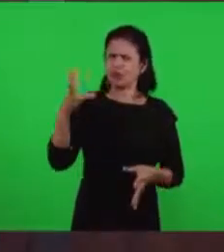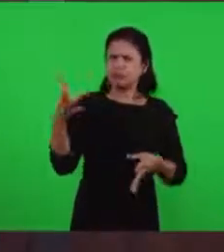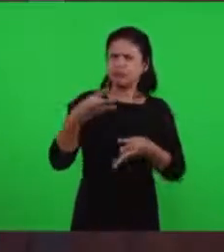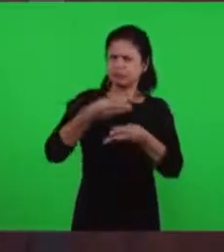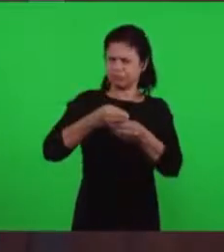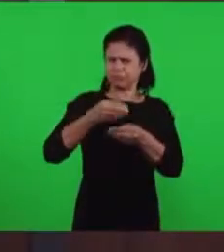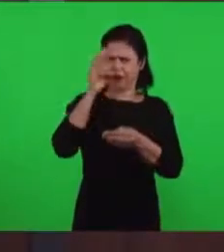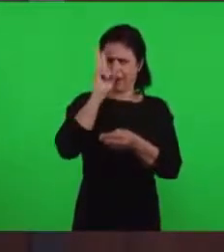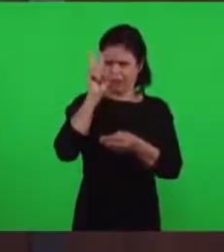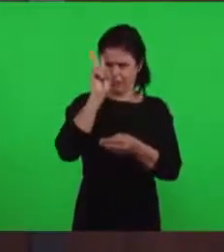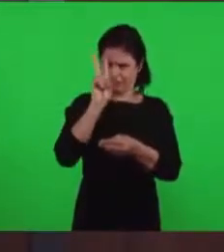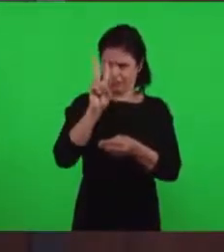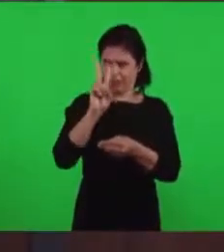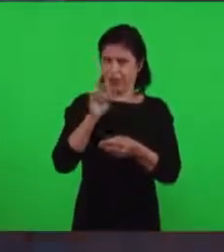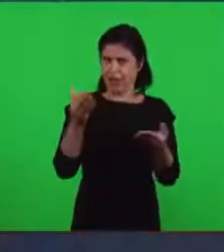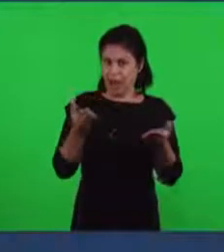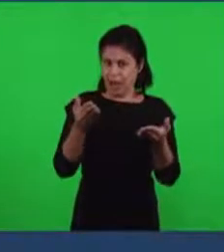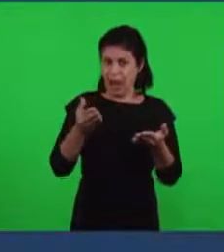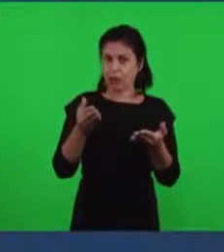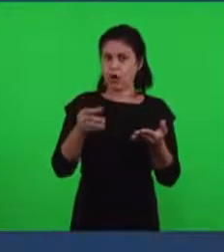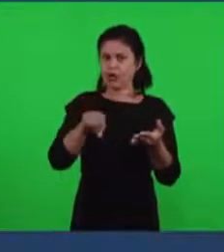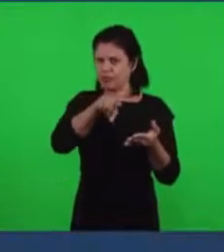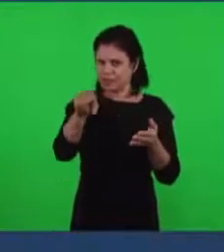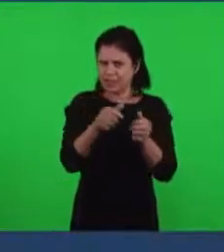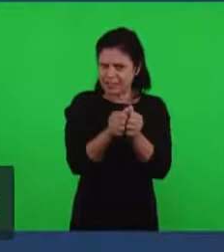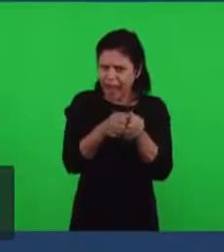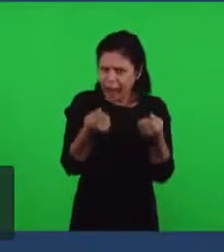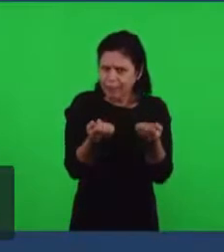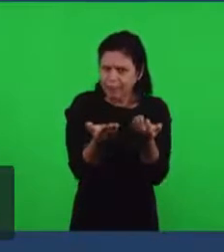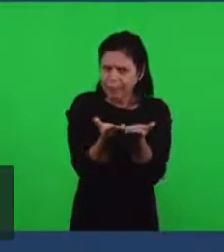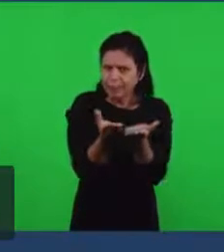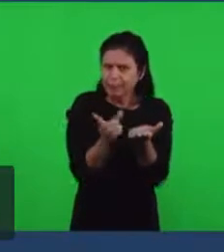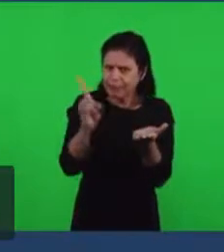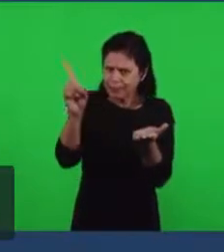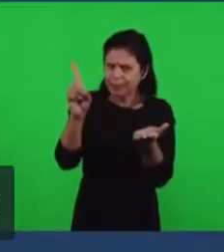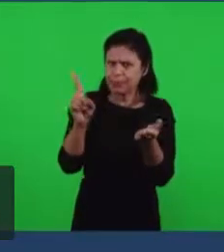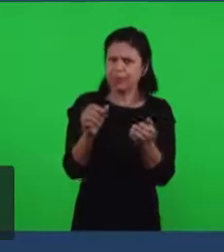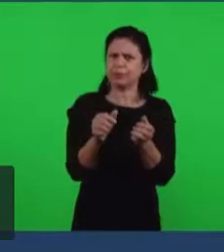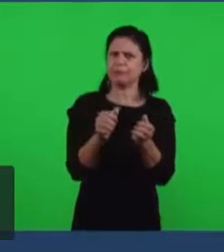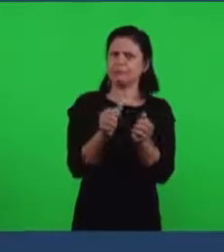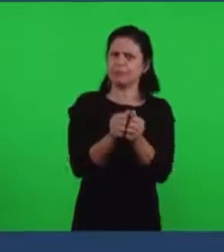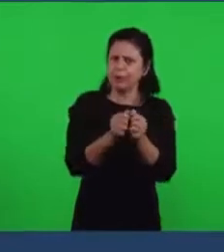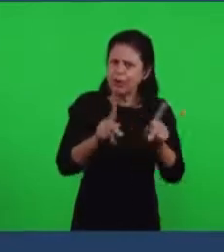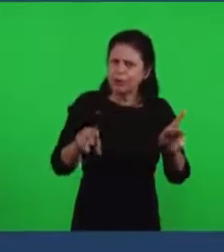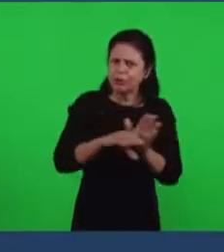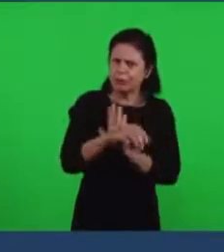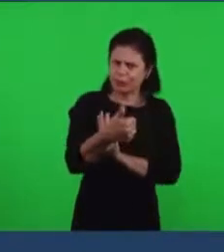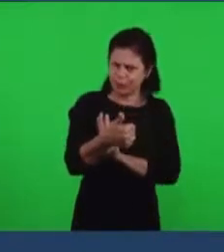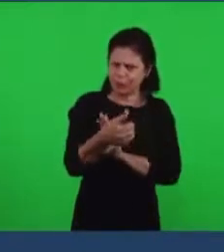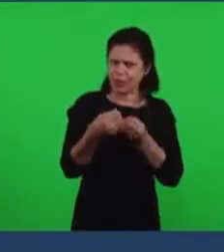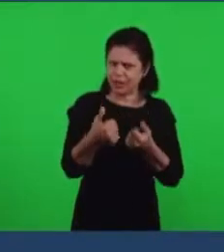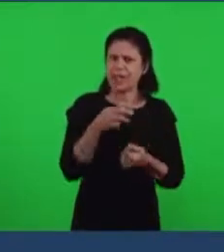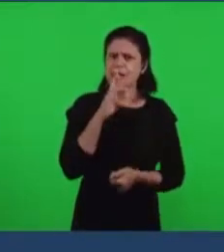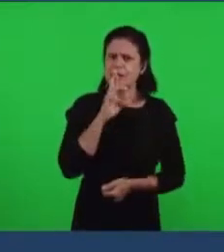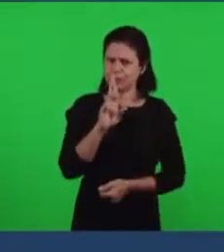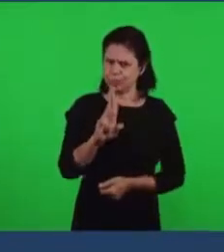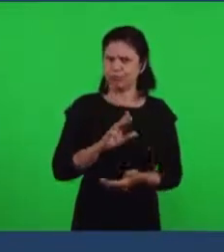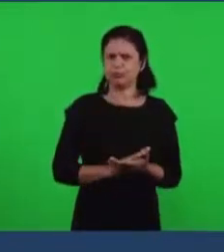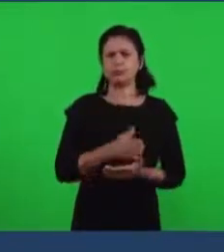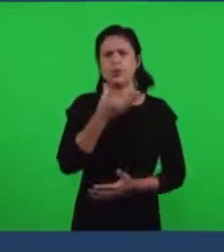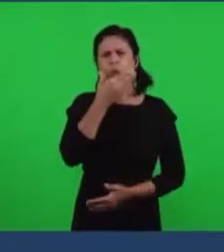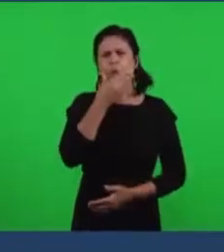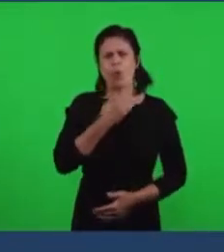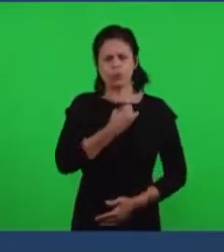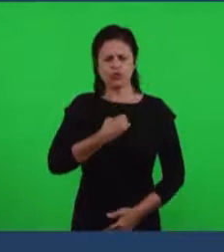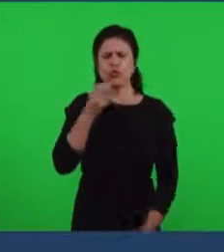para os irmãos entraram no assunto já com as vagas abertas no capítulo primeiro do livro de apocalipse então está aqui a resposta o que joão